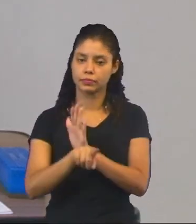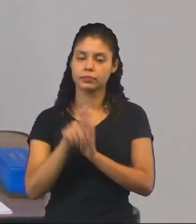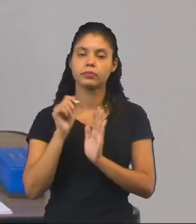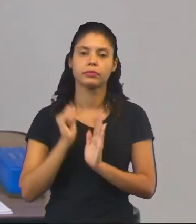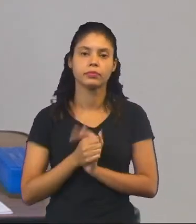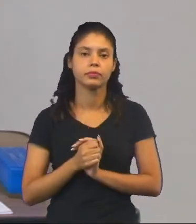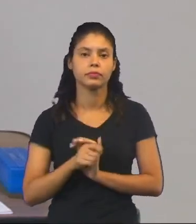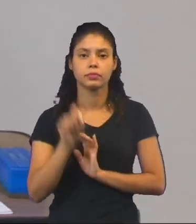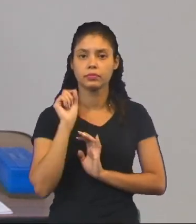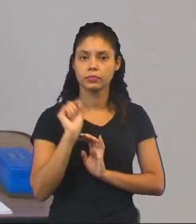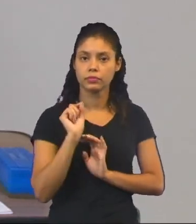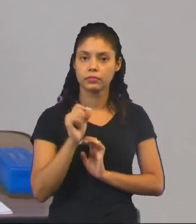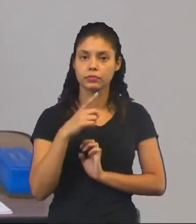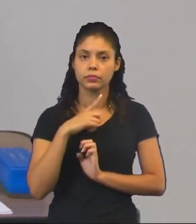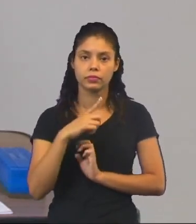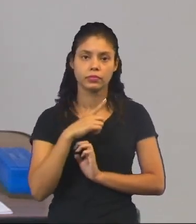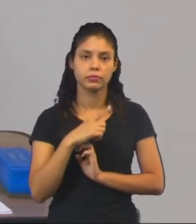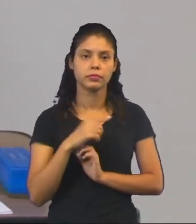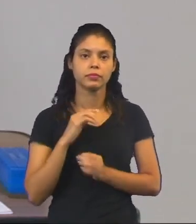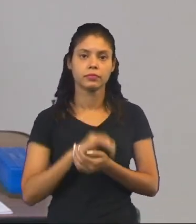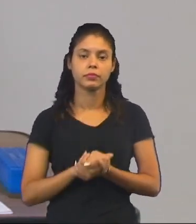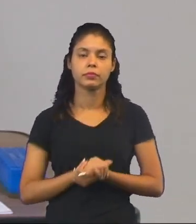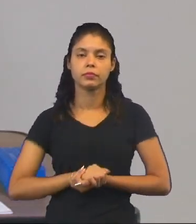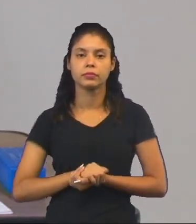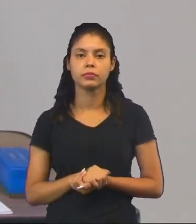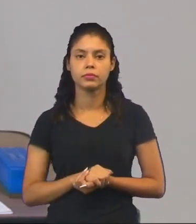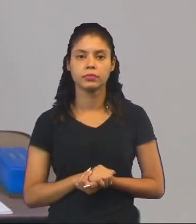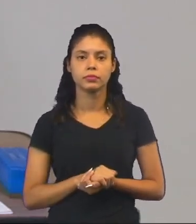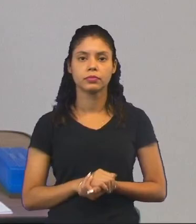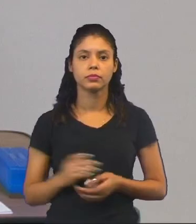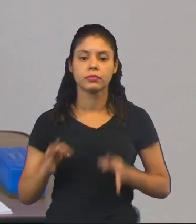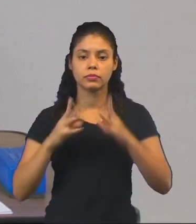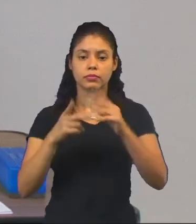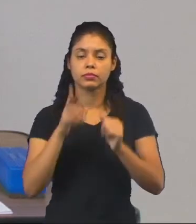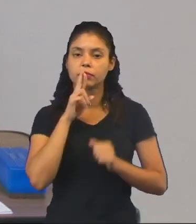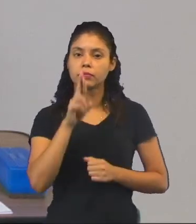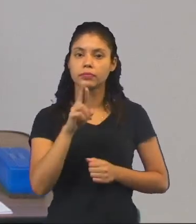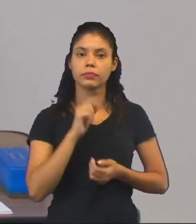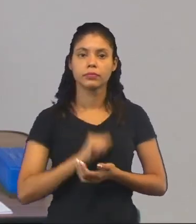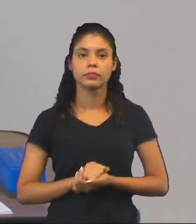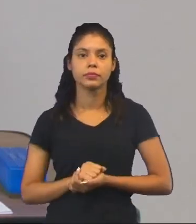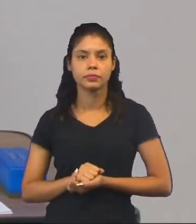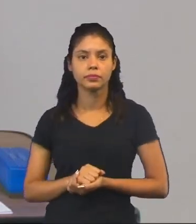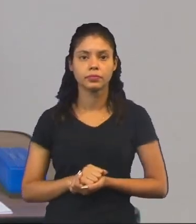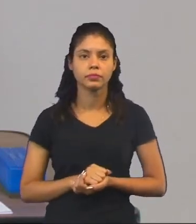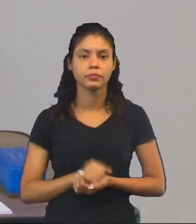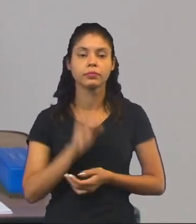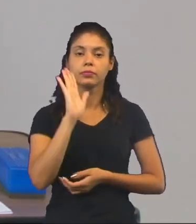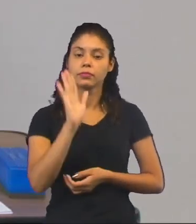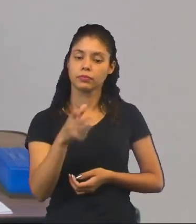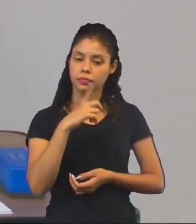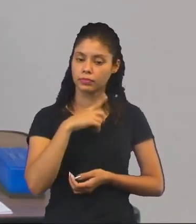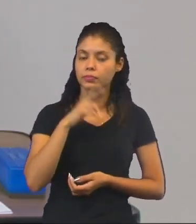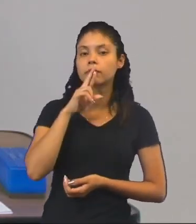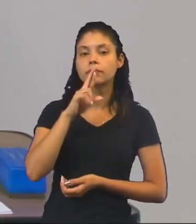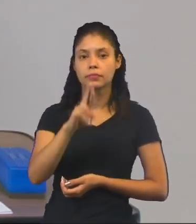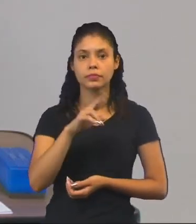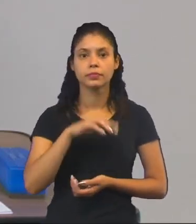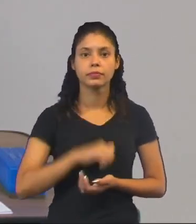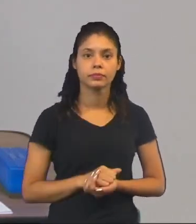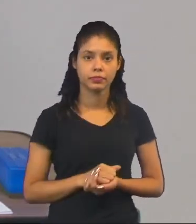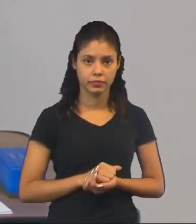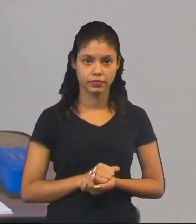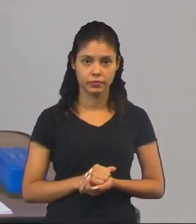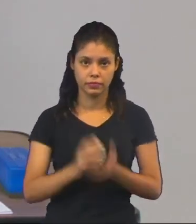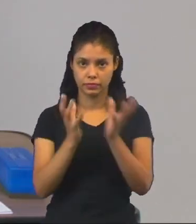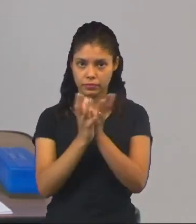assim, ó, adivinha o que teremos de sobremesa? Todos responderam. Já indica a resposta, né,